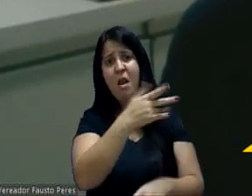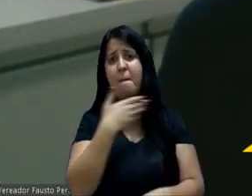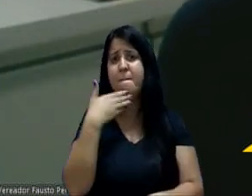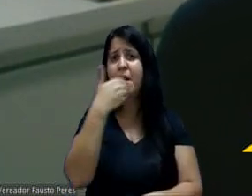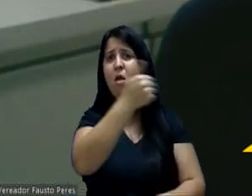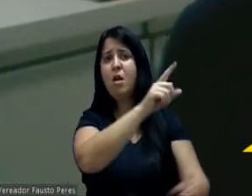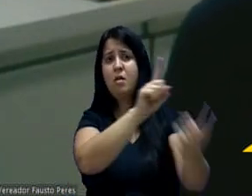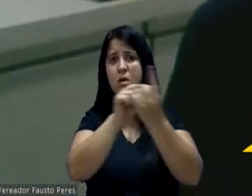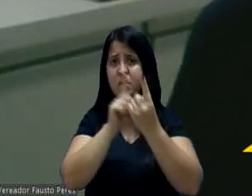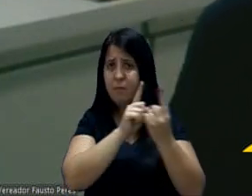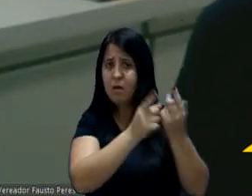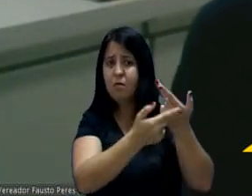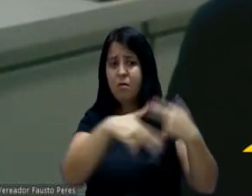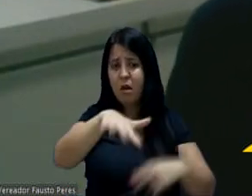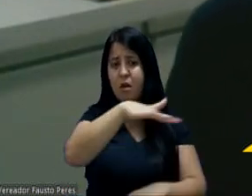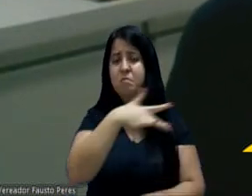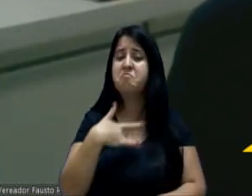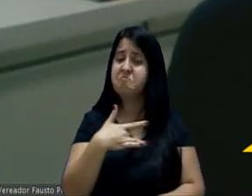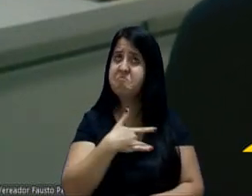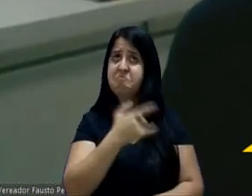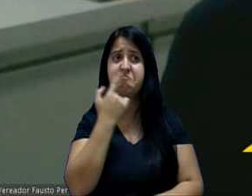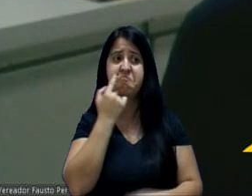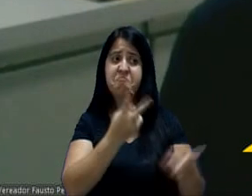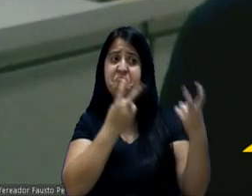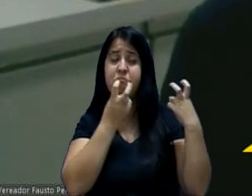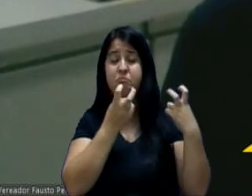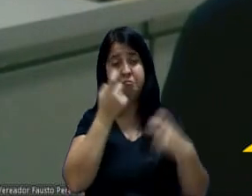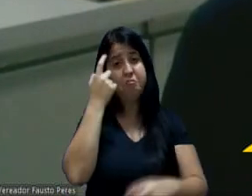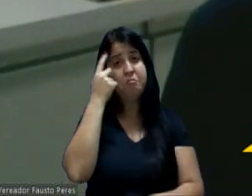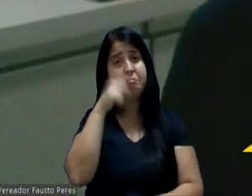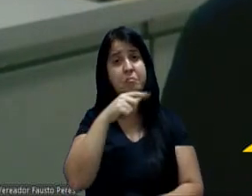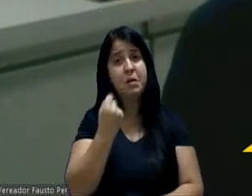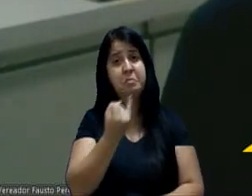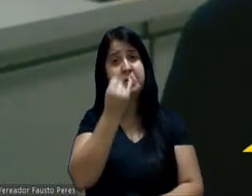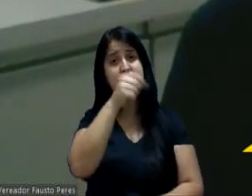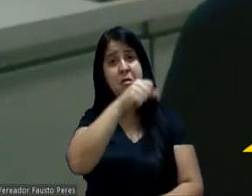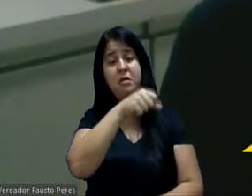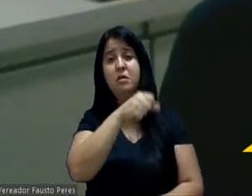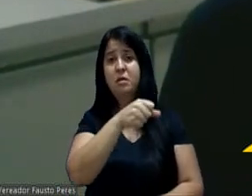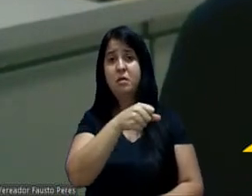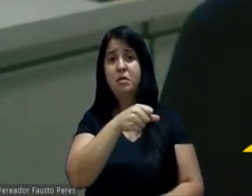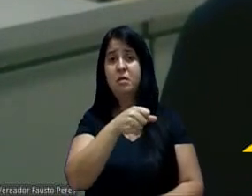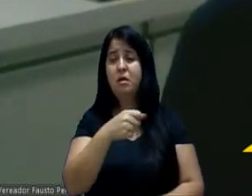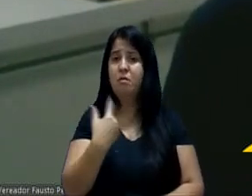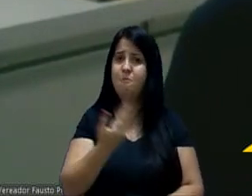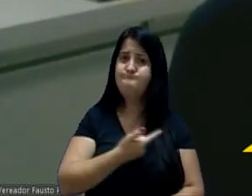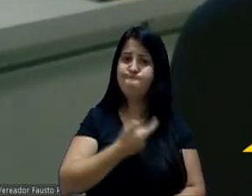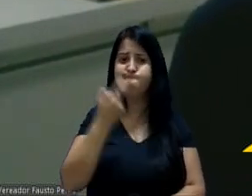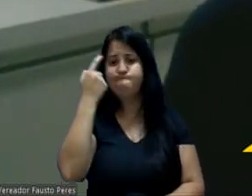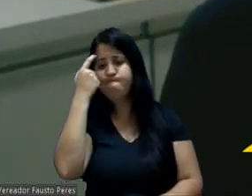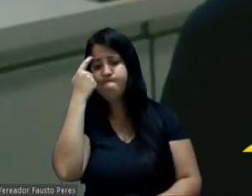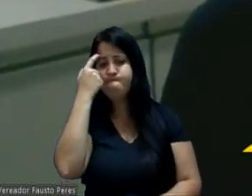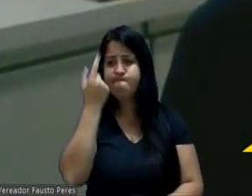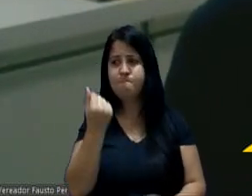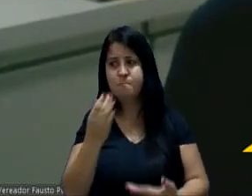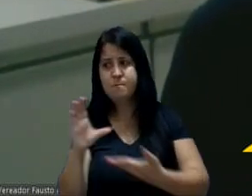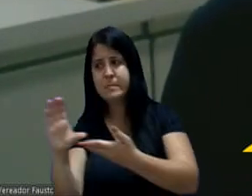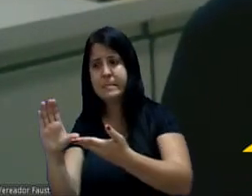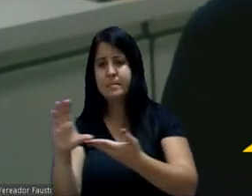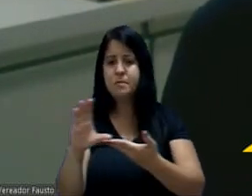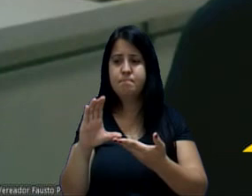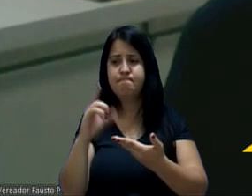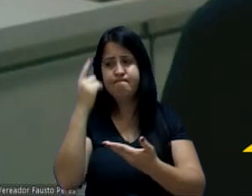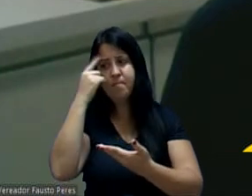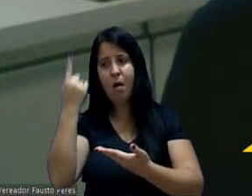atendimento na saúde. Então, eu vejo que é importante, sim, abrirmos mãos nesse momento, né, e destinar